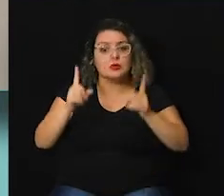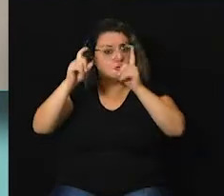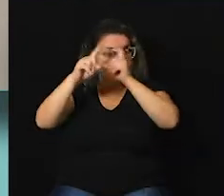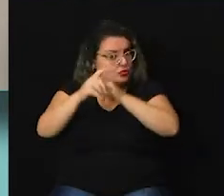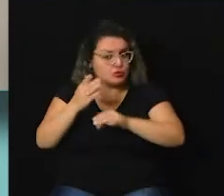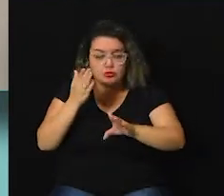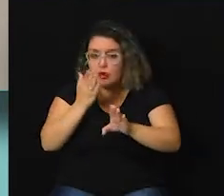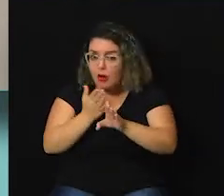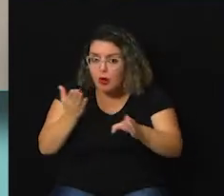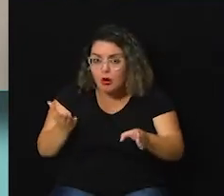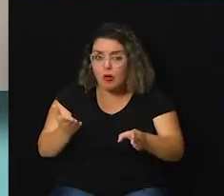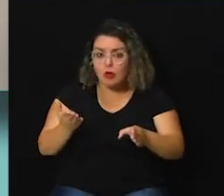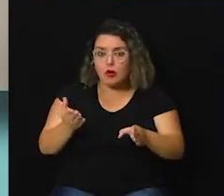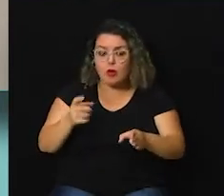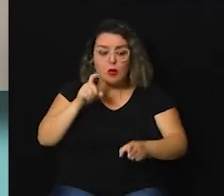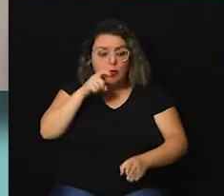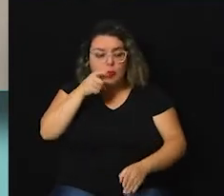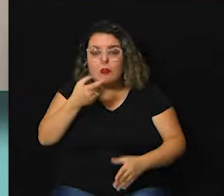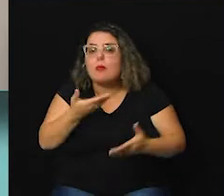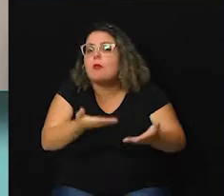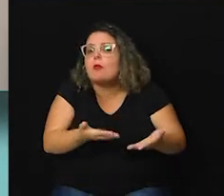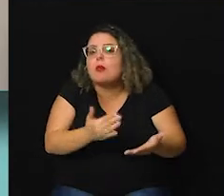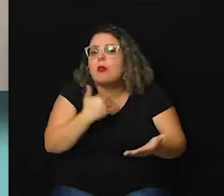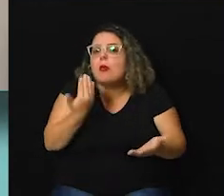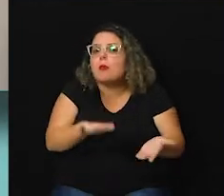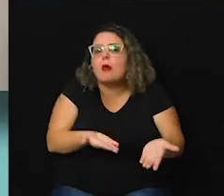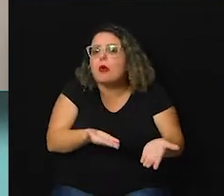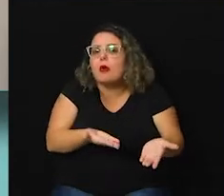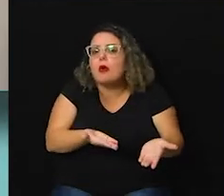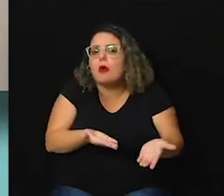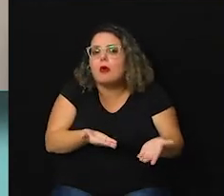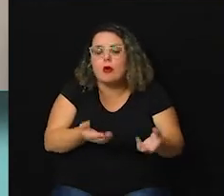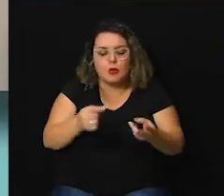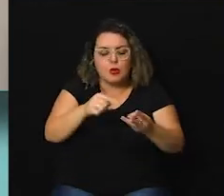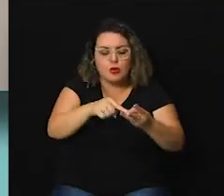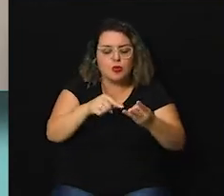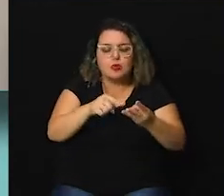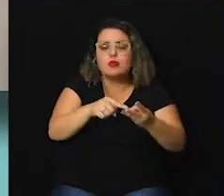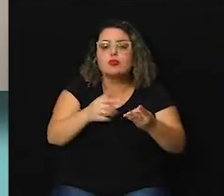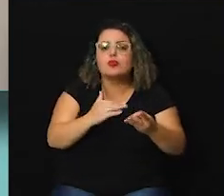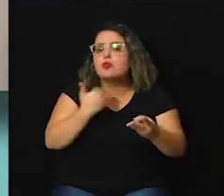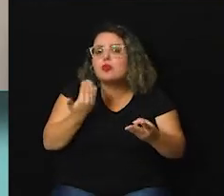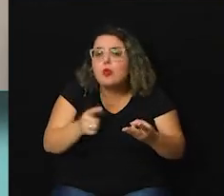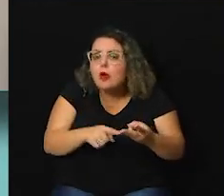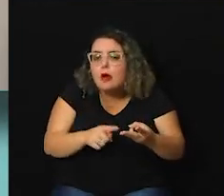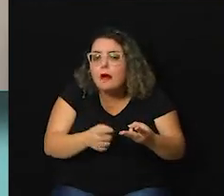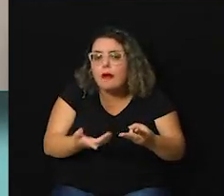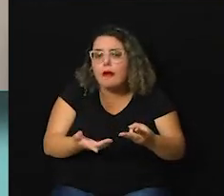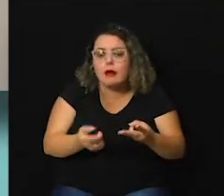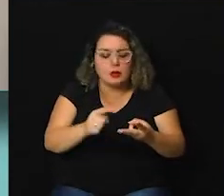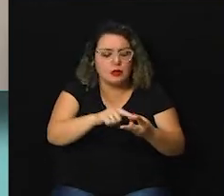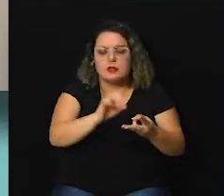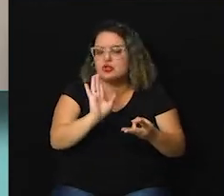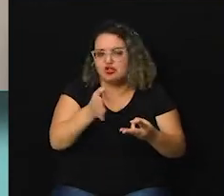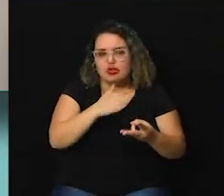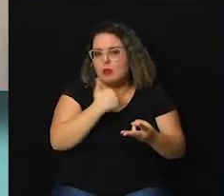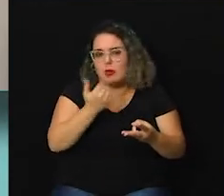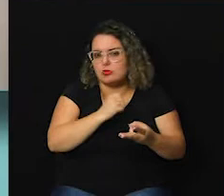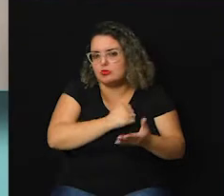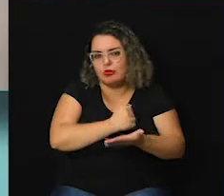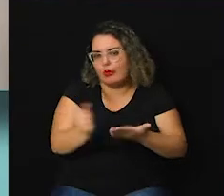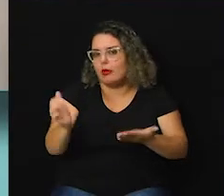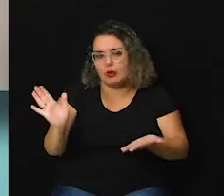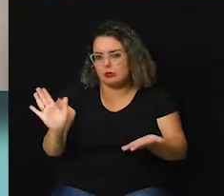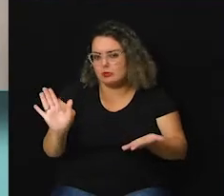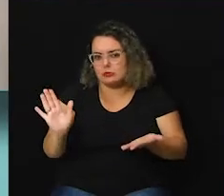de encontrar um bicho moribundo, um recém-morto e dois morrendo. Porque tem uma cadeia alimentar no Pantanal,